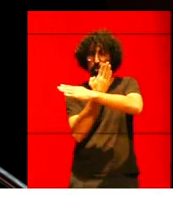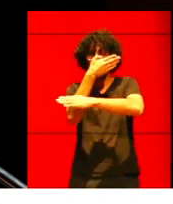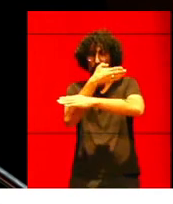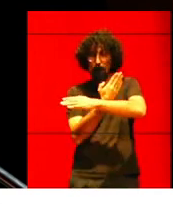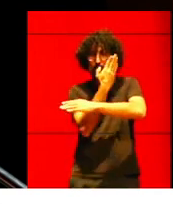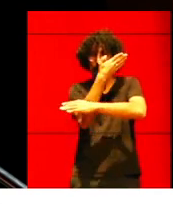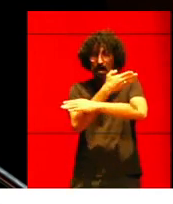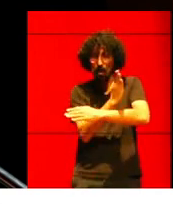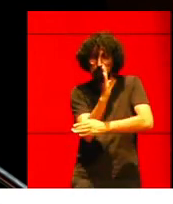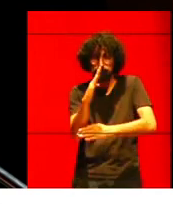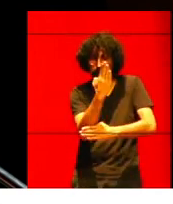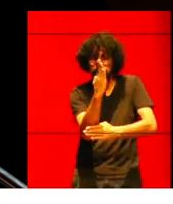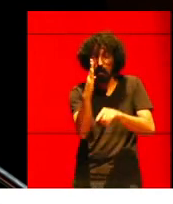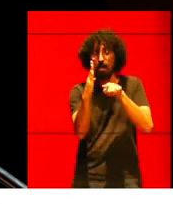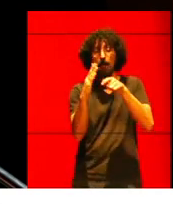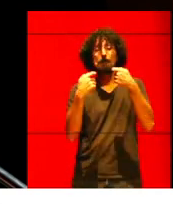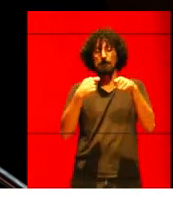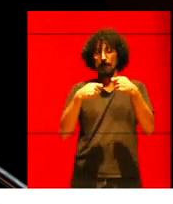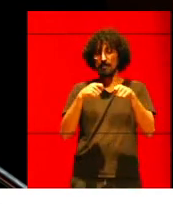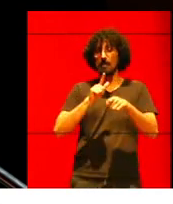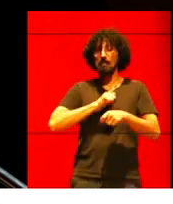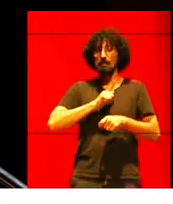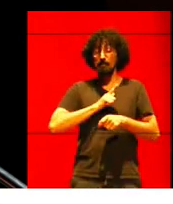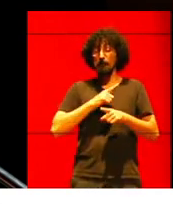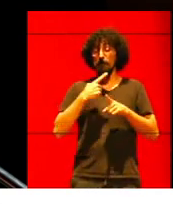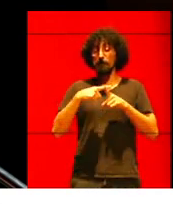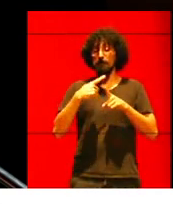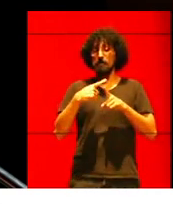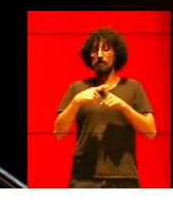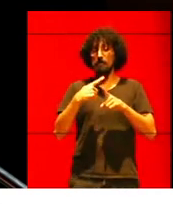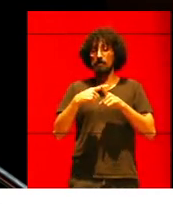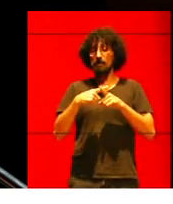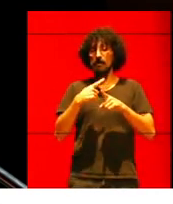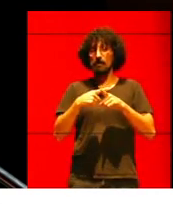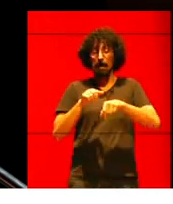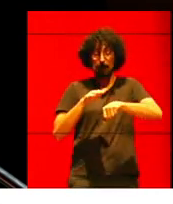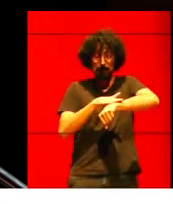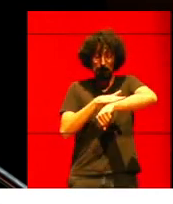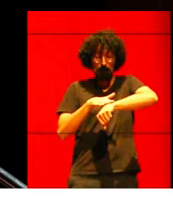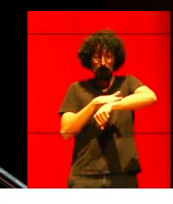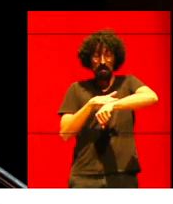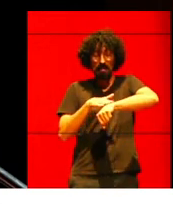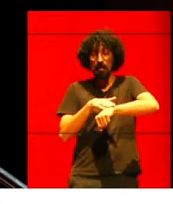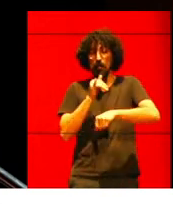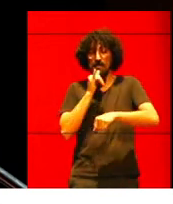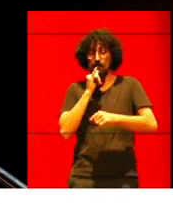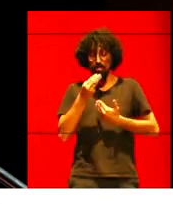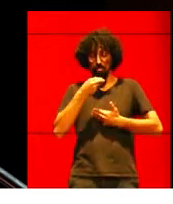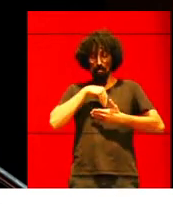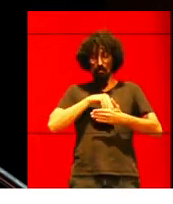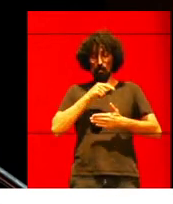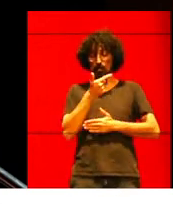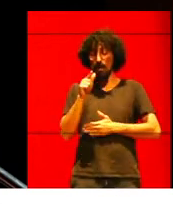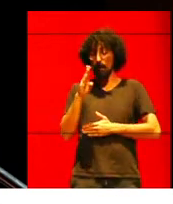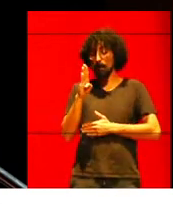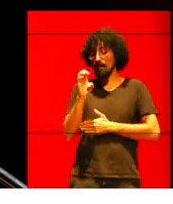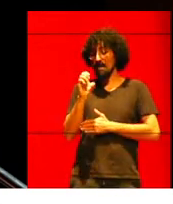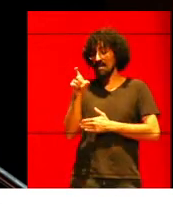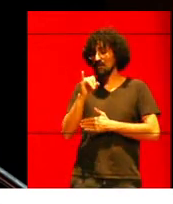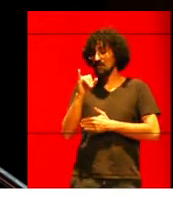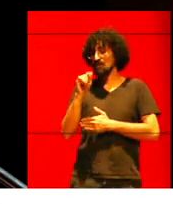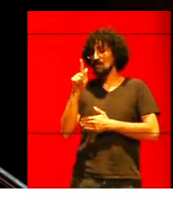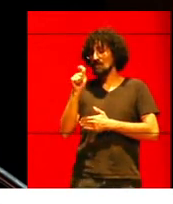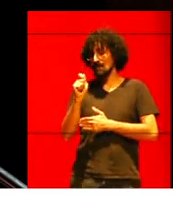elasmobrânquios, tubarões, arraias, eles tendem a ter, em vez de ter a bexiga natatória, que os peixes têm, parece